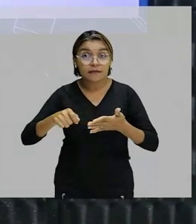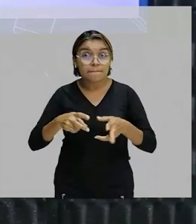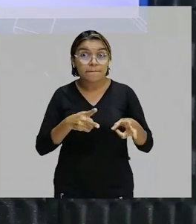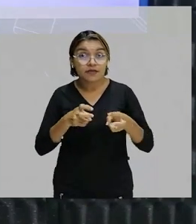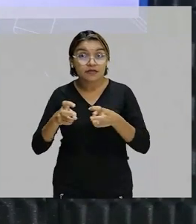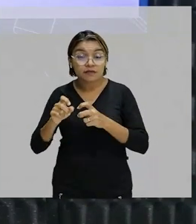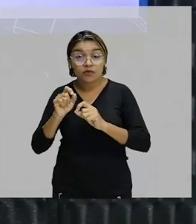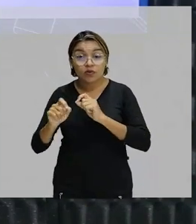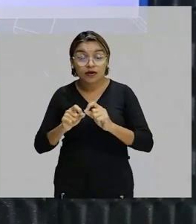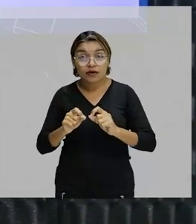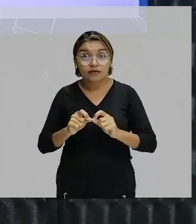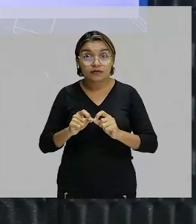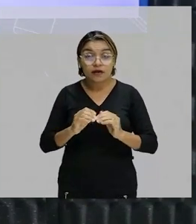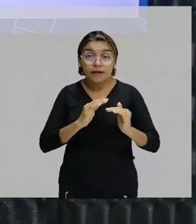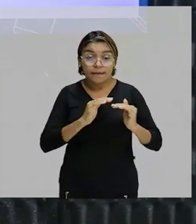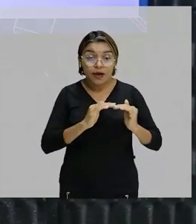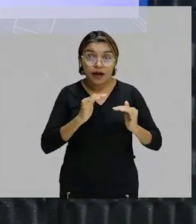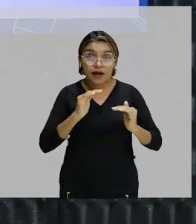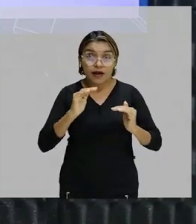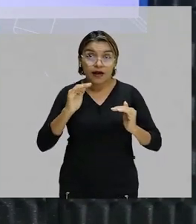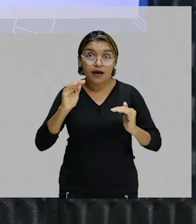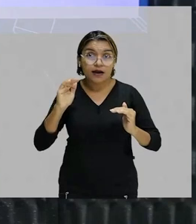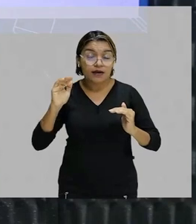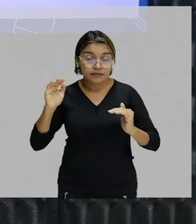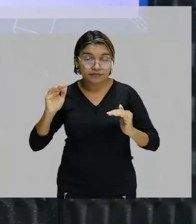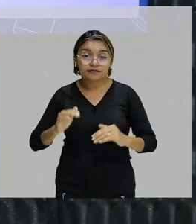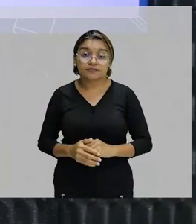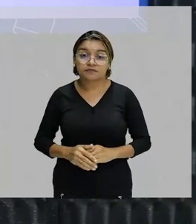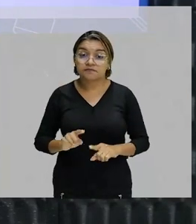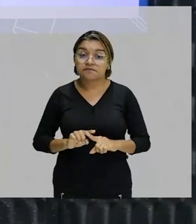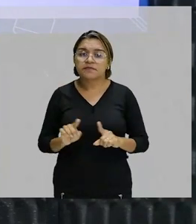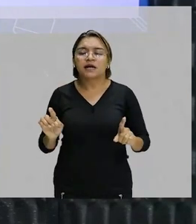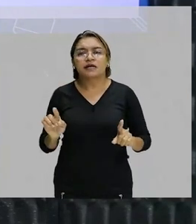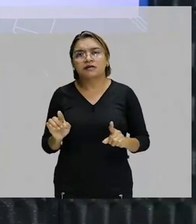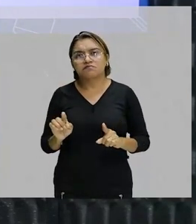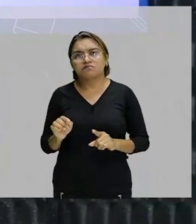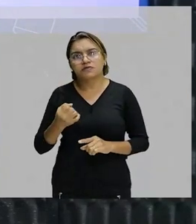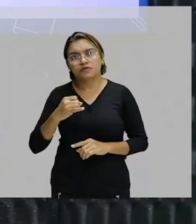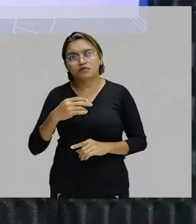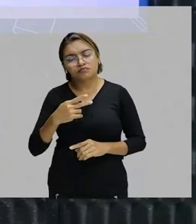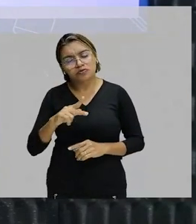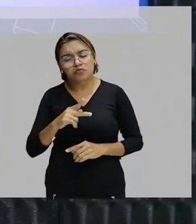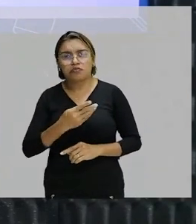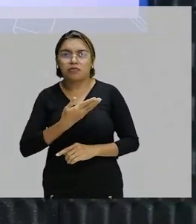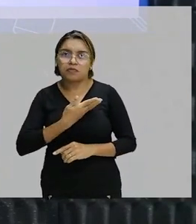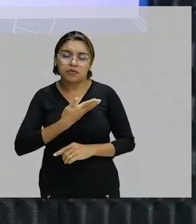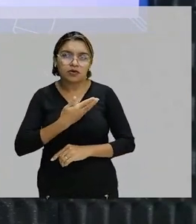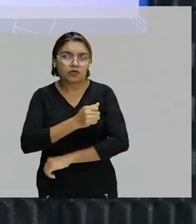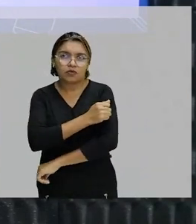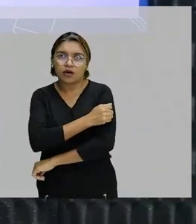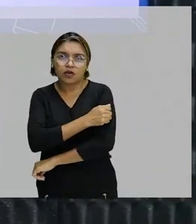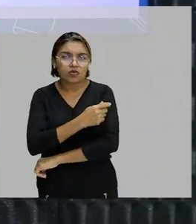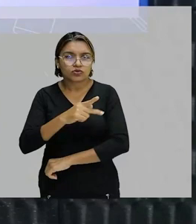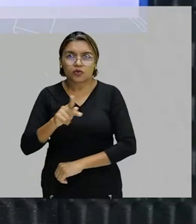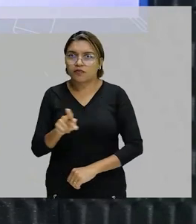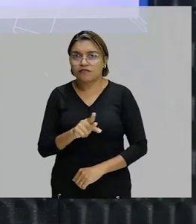ó eu tô na ordem crescente né Por posição de termos mas né vai que o seu coleguinha o seu professor você viu algum